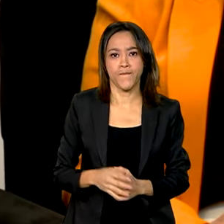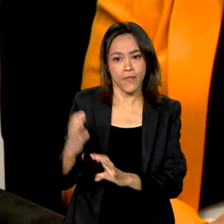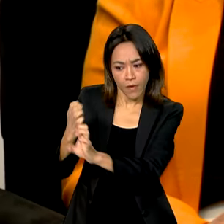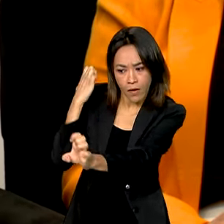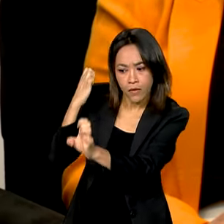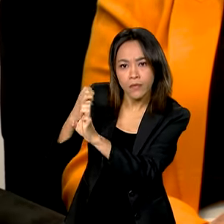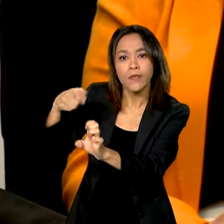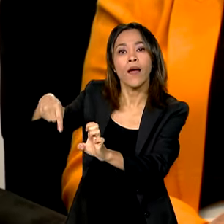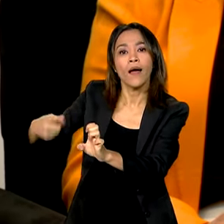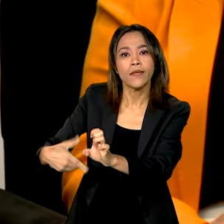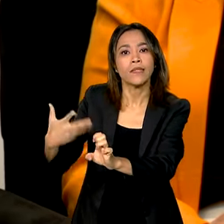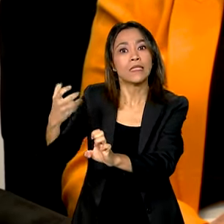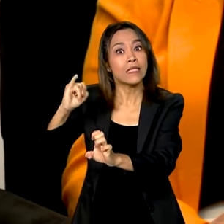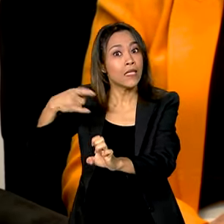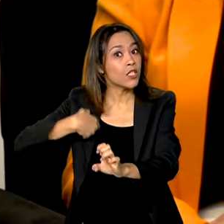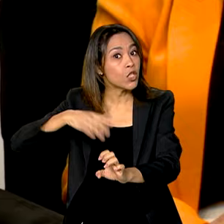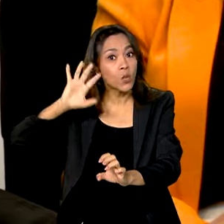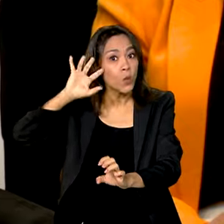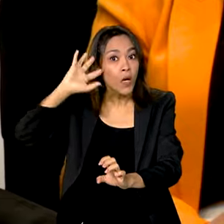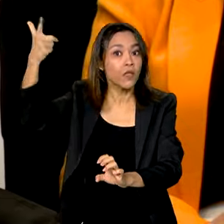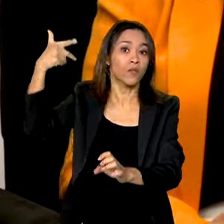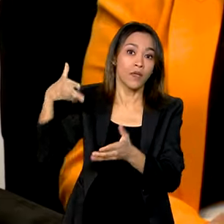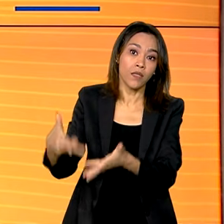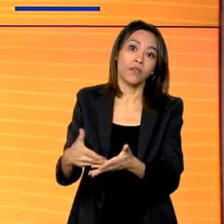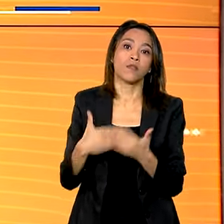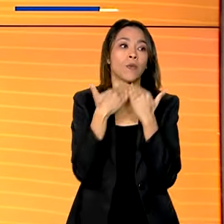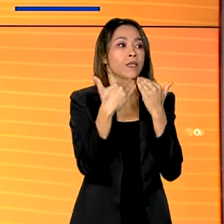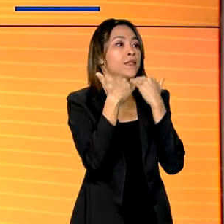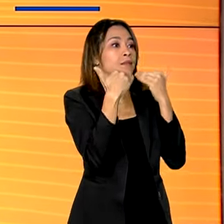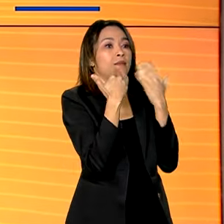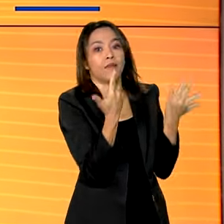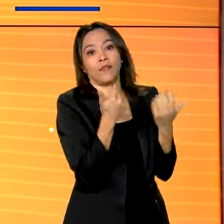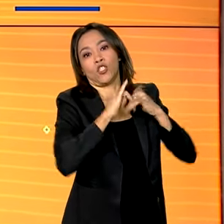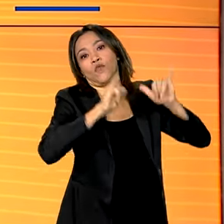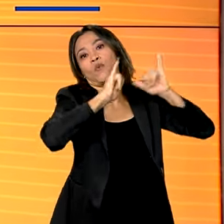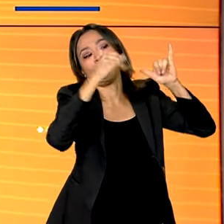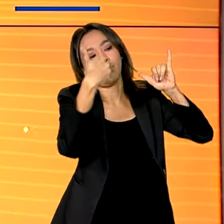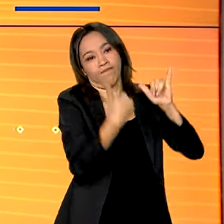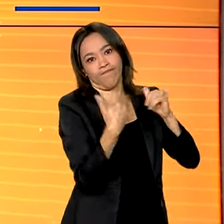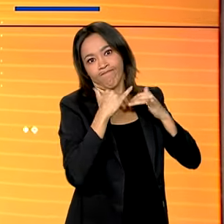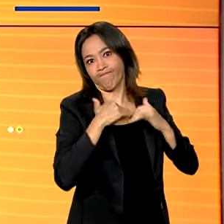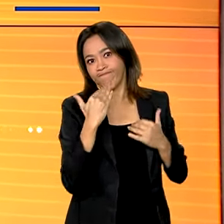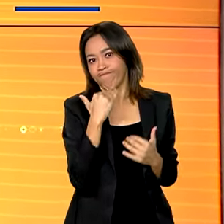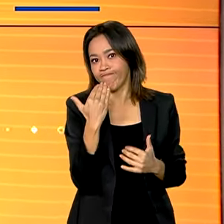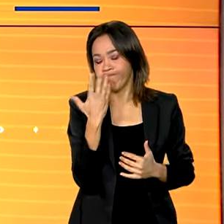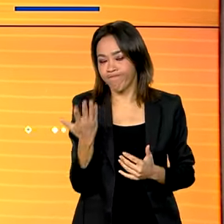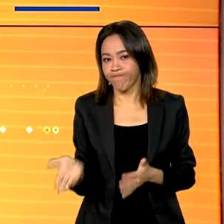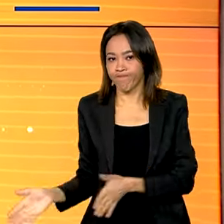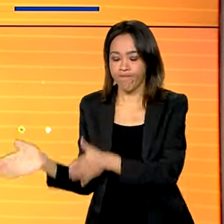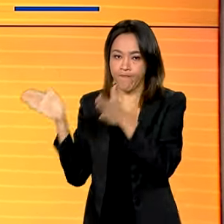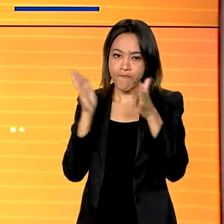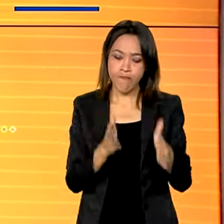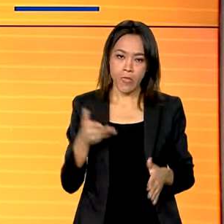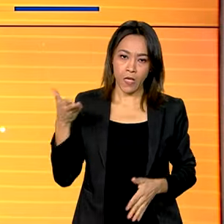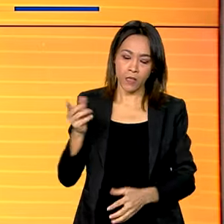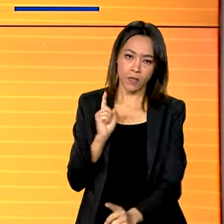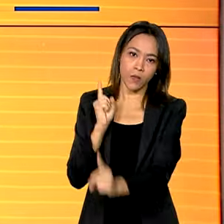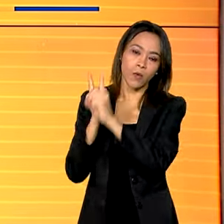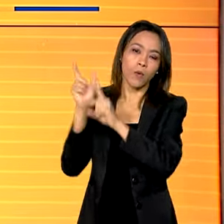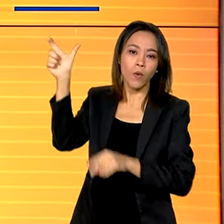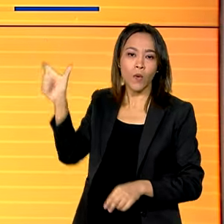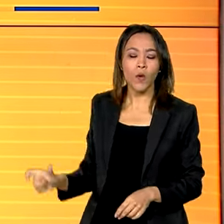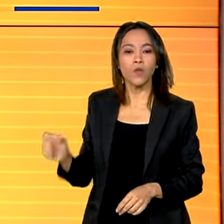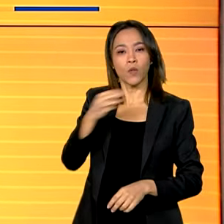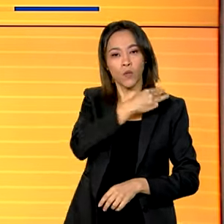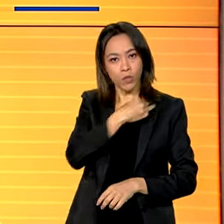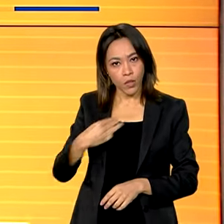atacar este processo, não há campanha que resolva. Durante o evento, o ministro Luiz Marinho assinou um termo de